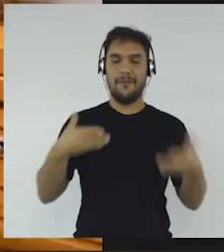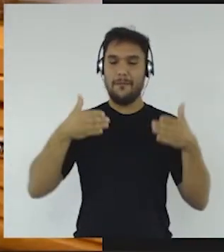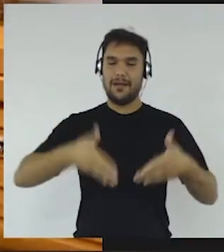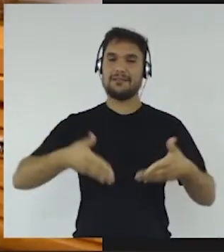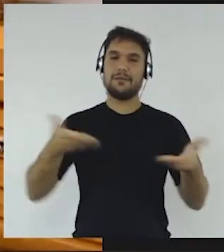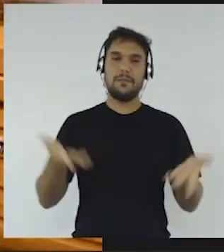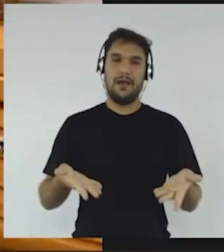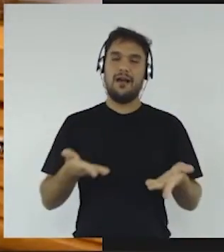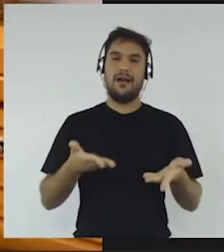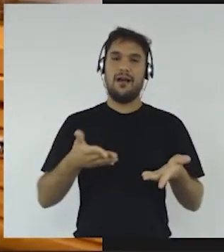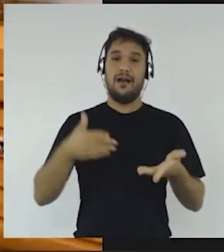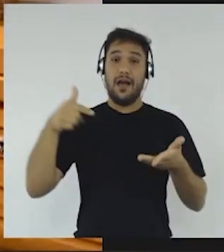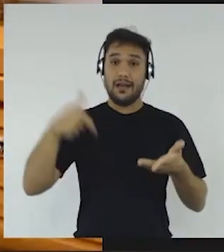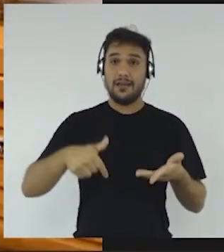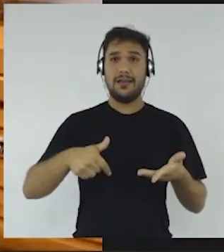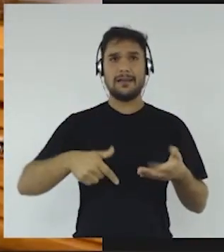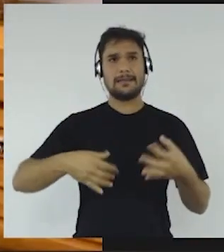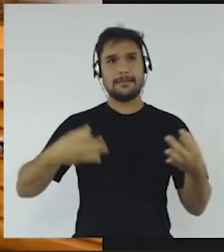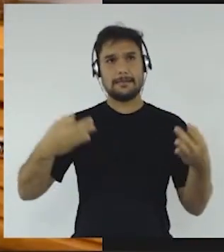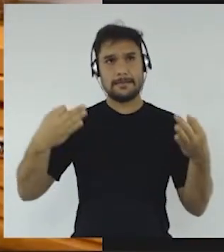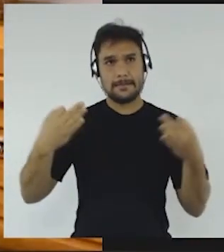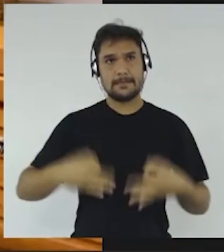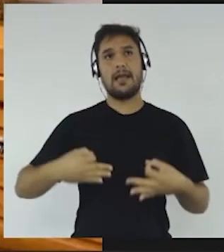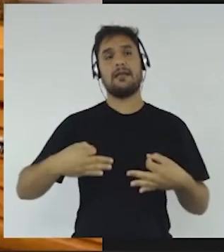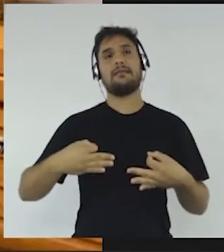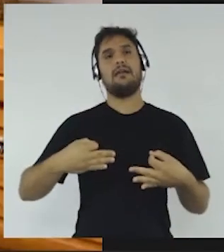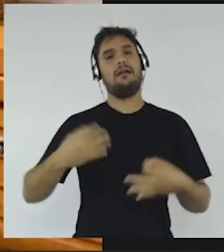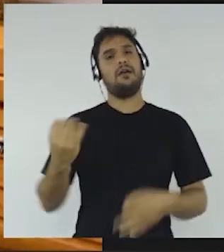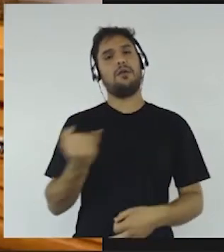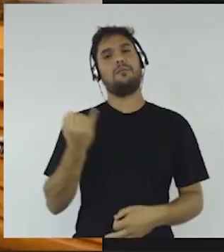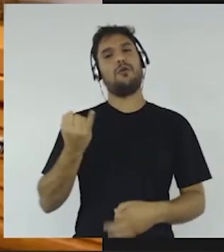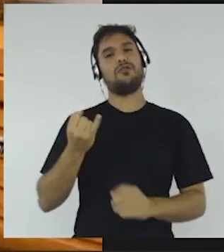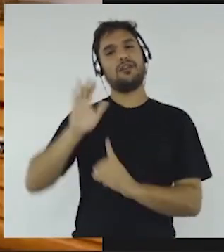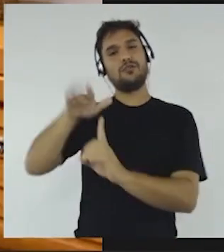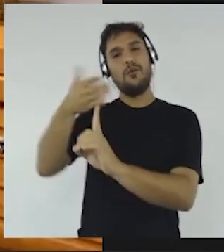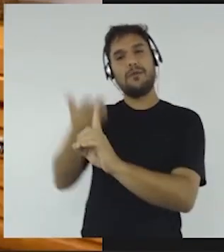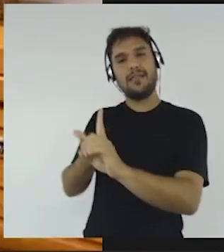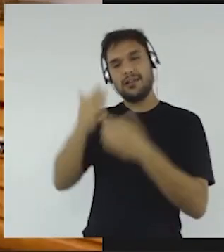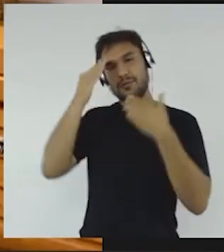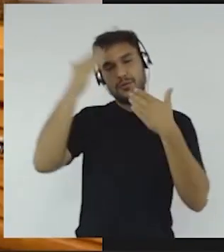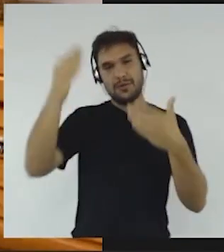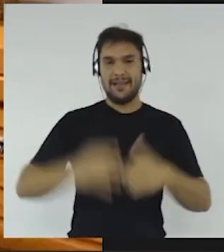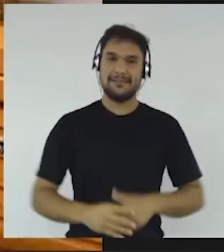participar dessa justa e importante homenagem. Muito obrigada.